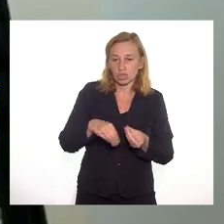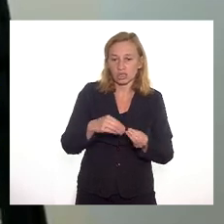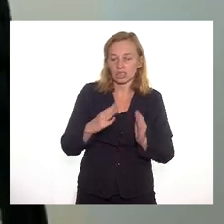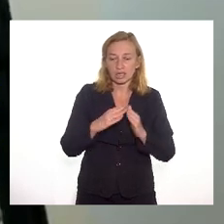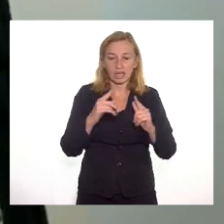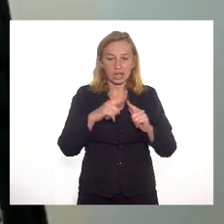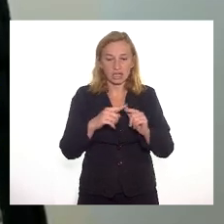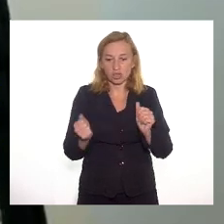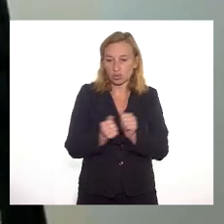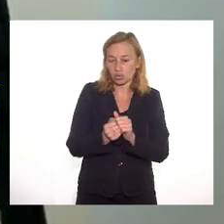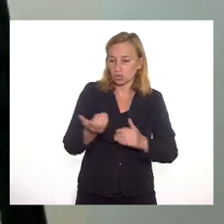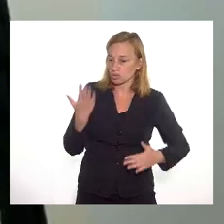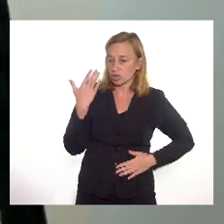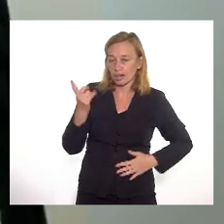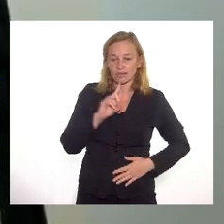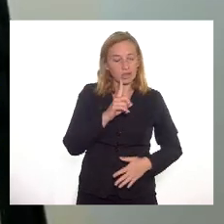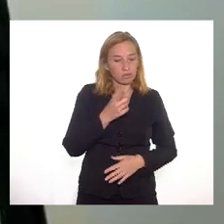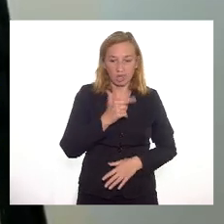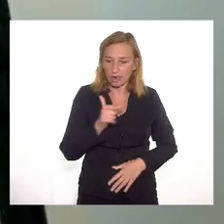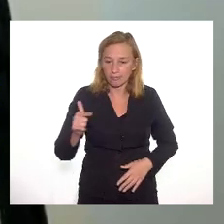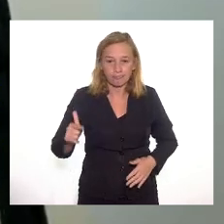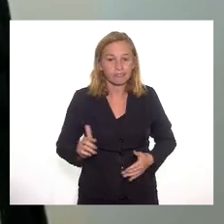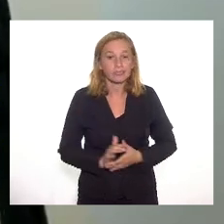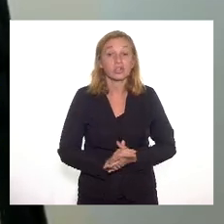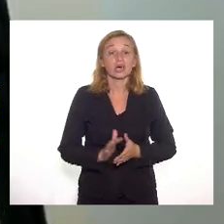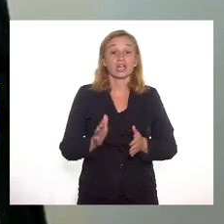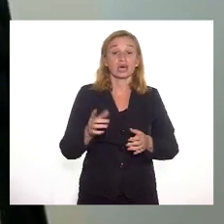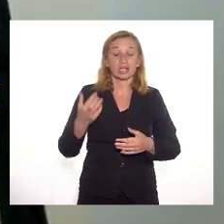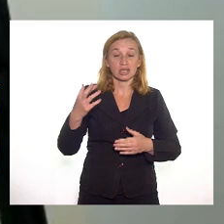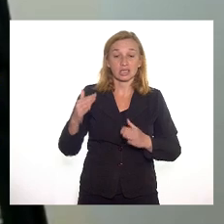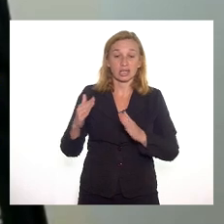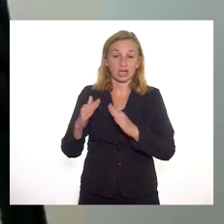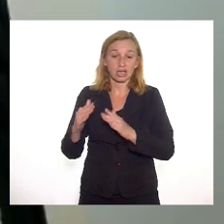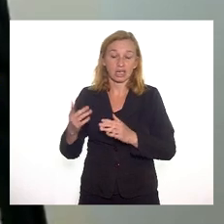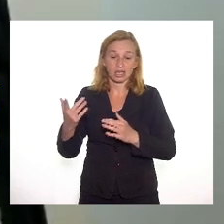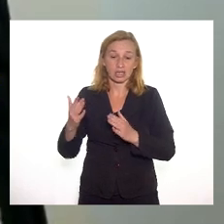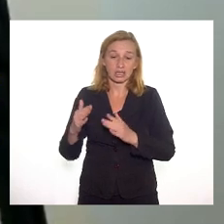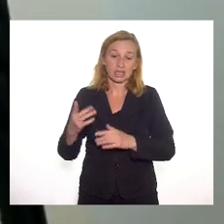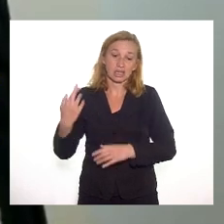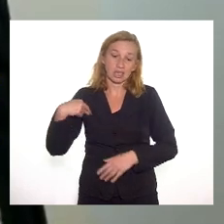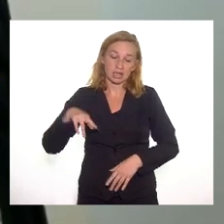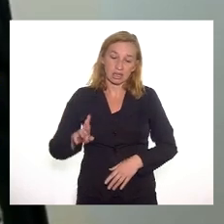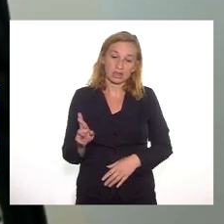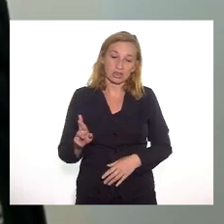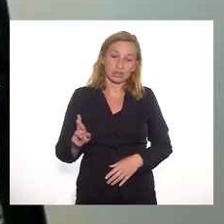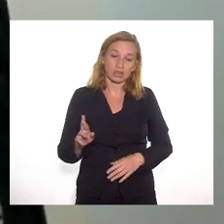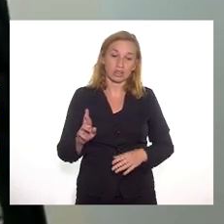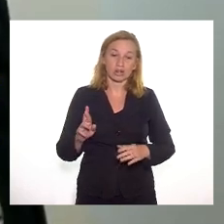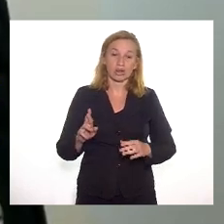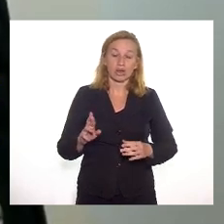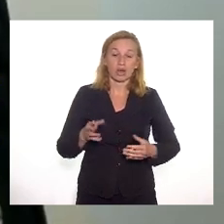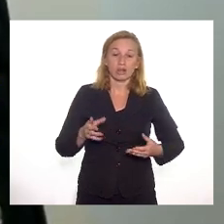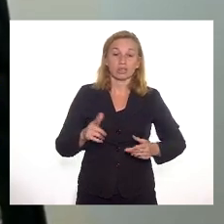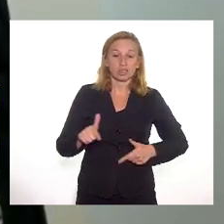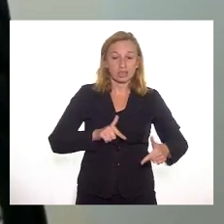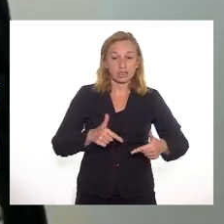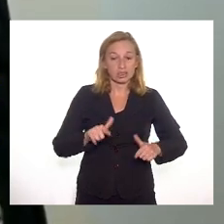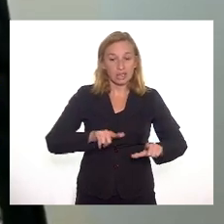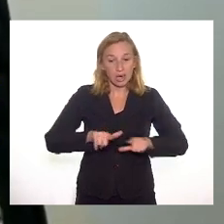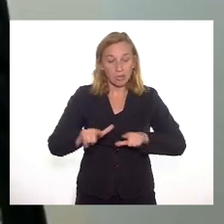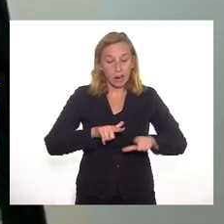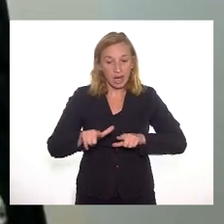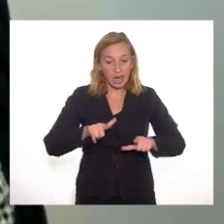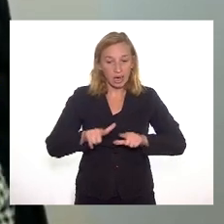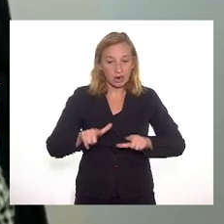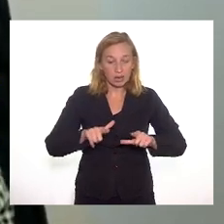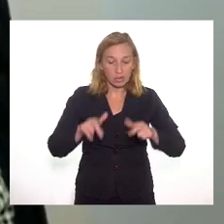não existem. A única coisa que esses templos religiosos prestam é o serviço humanitário e o tempo inteiro um